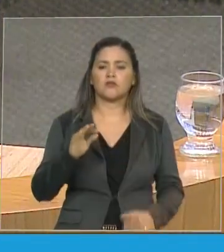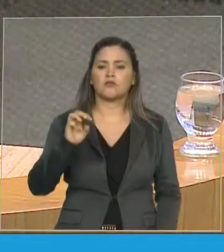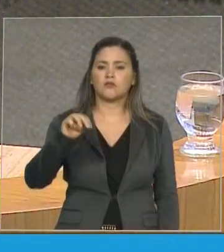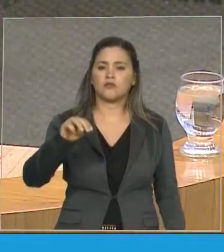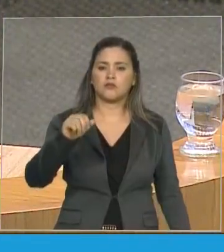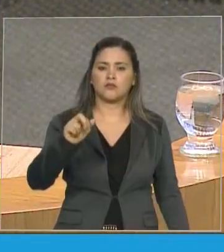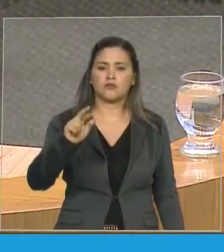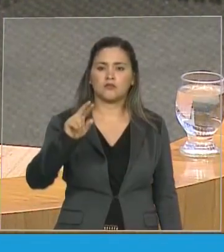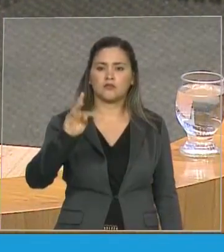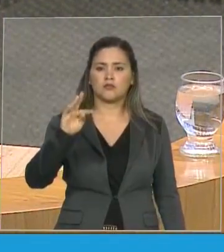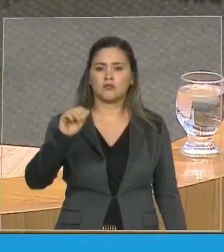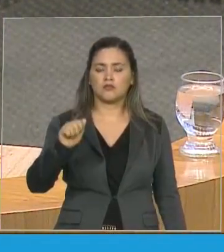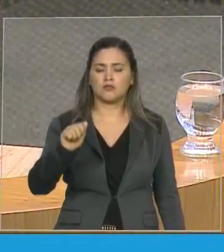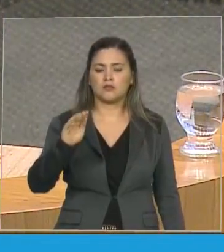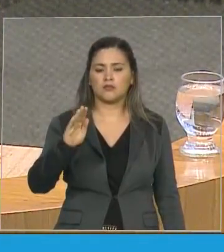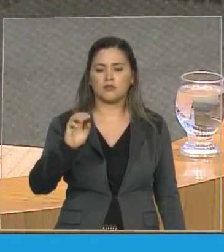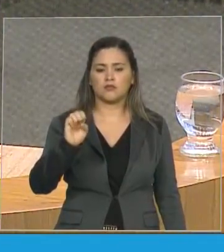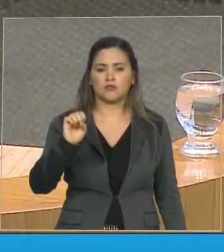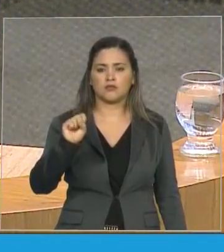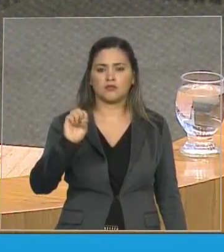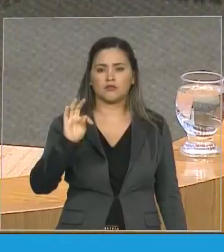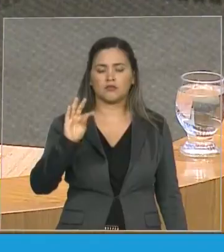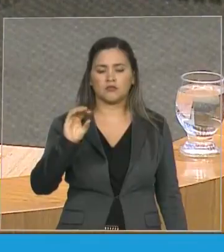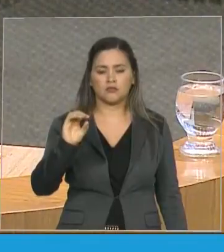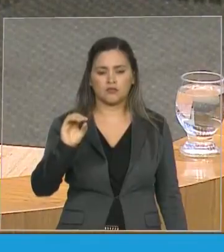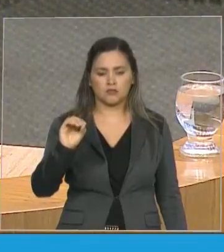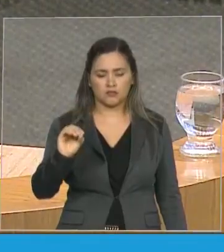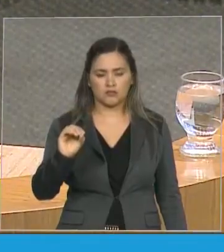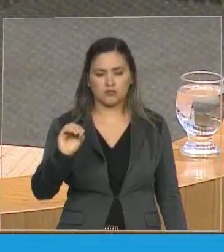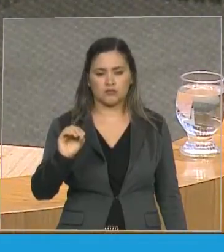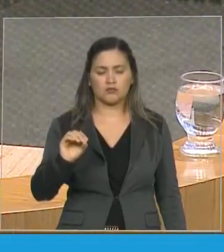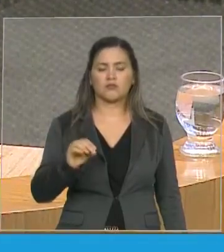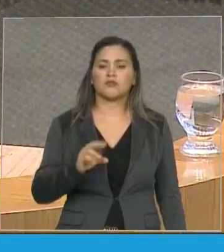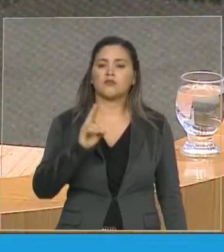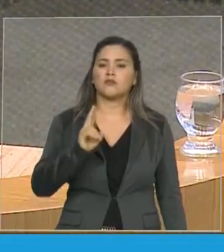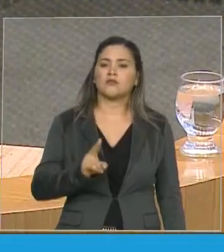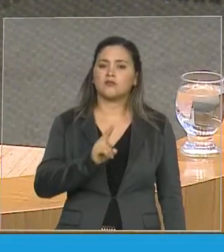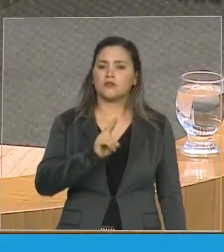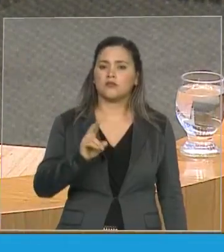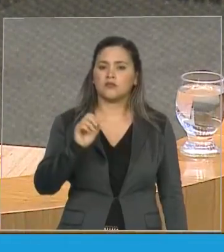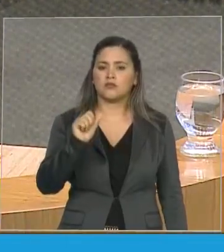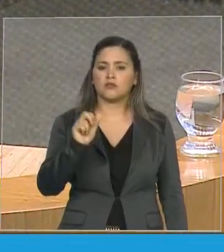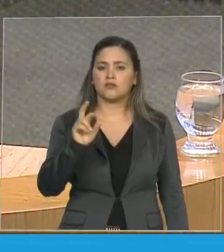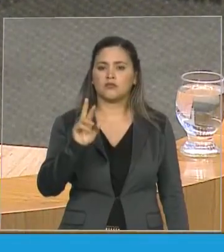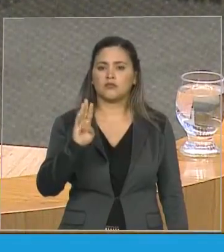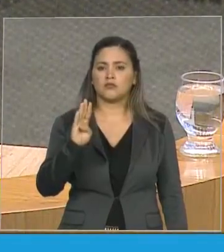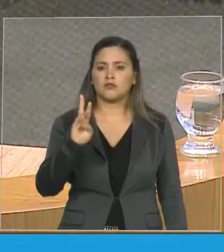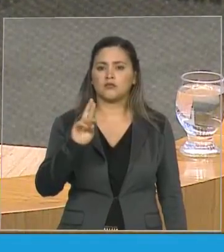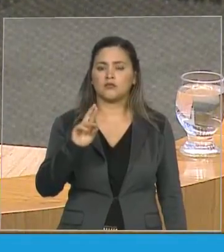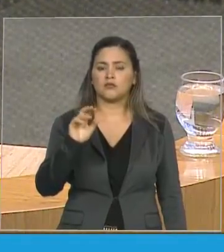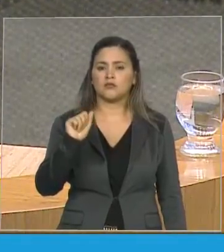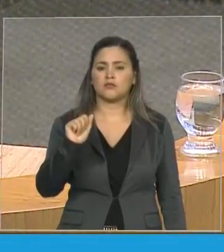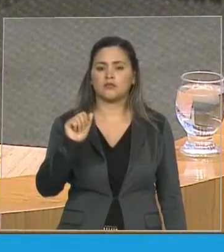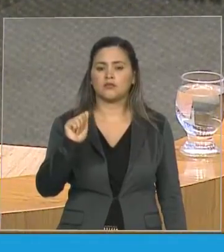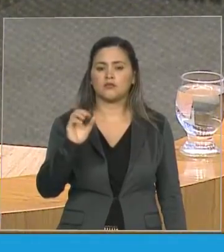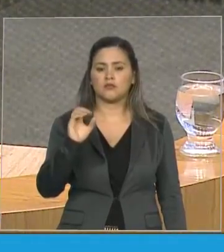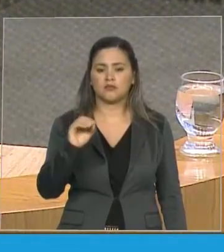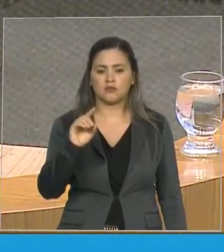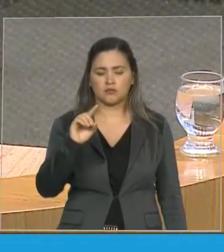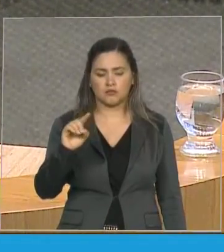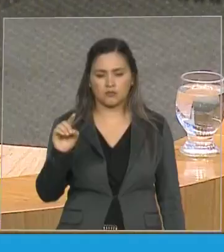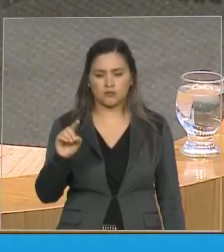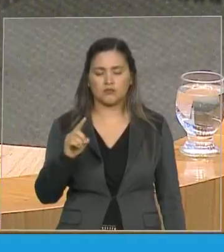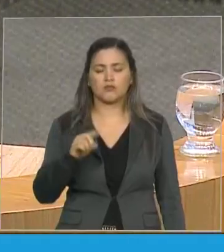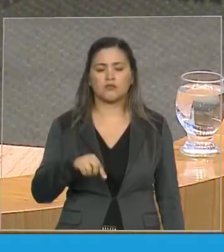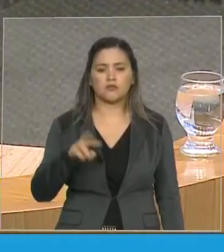do Regional Nordeste 5, o reverendíssimo padre Abraão Marques Collins, que é diretor-geral do IESMA,